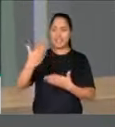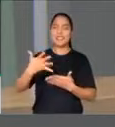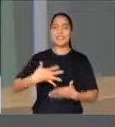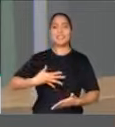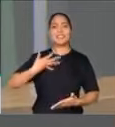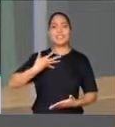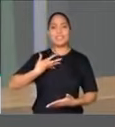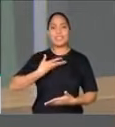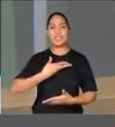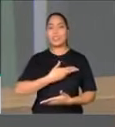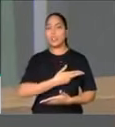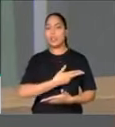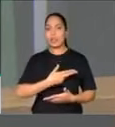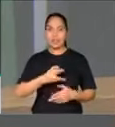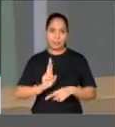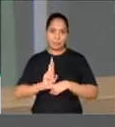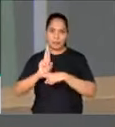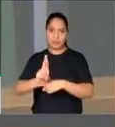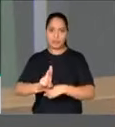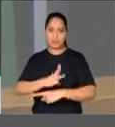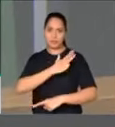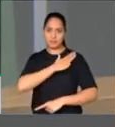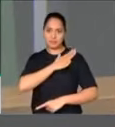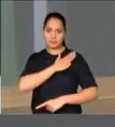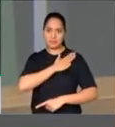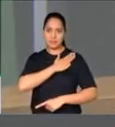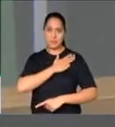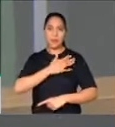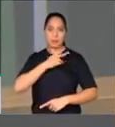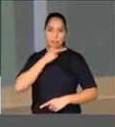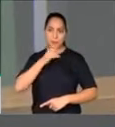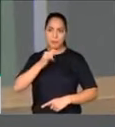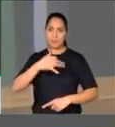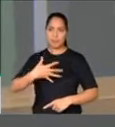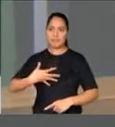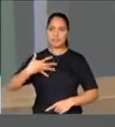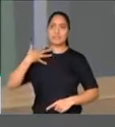em nome do meu pai, dizer que ele estaria muito orgulhoso de participar